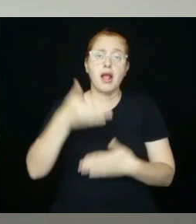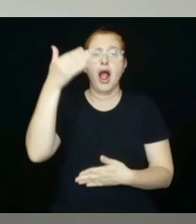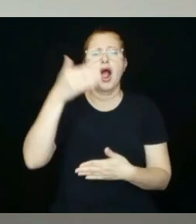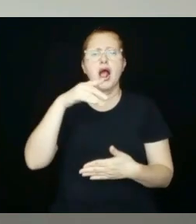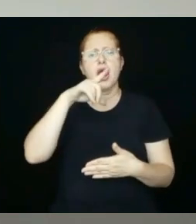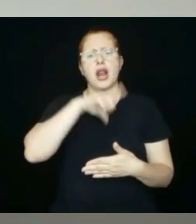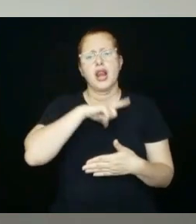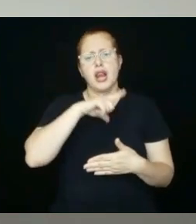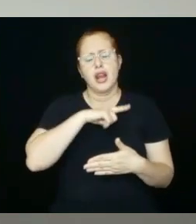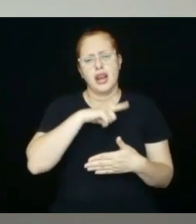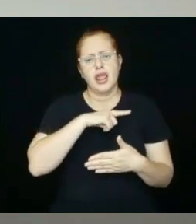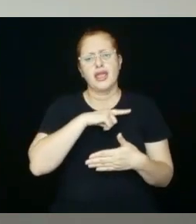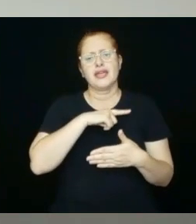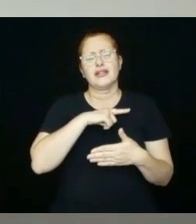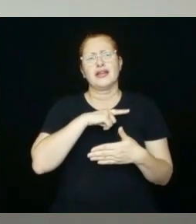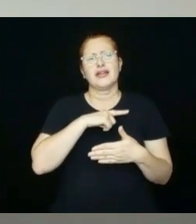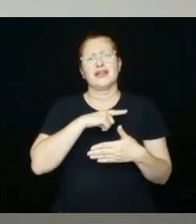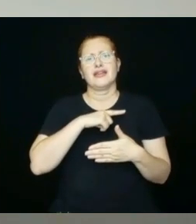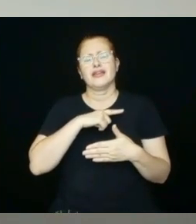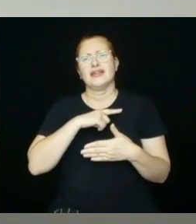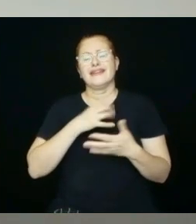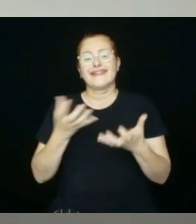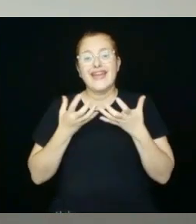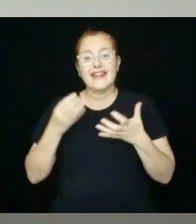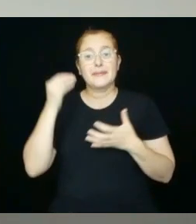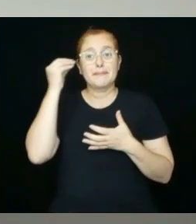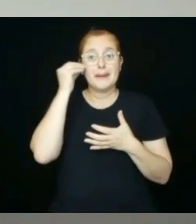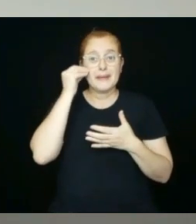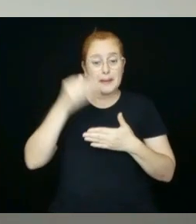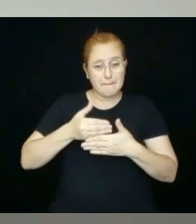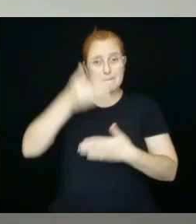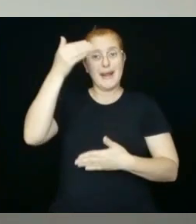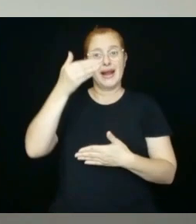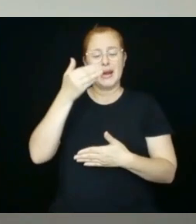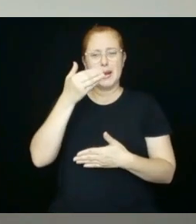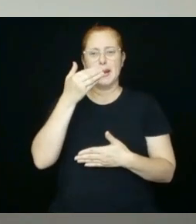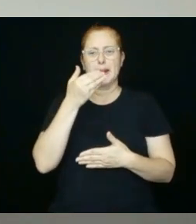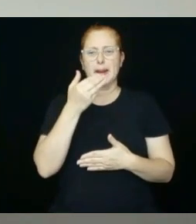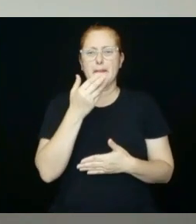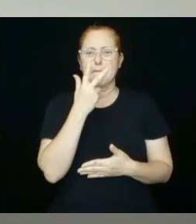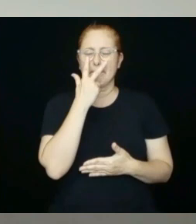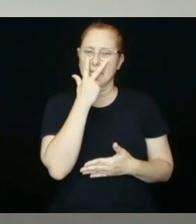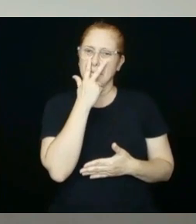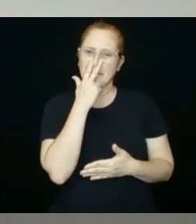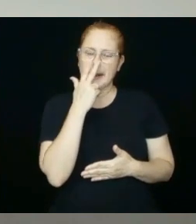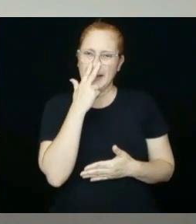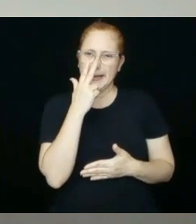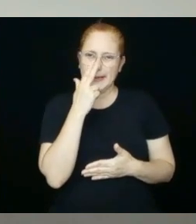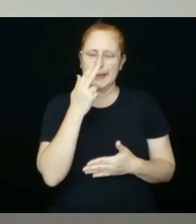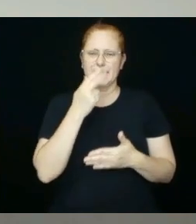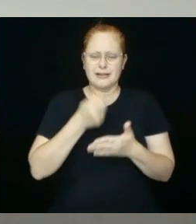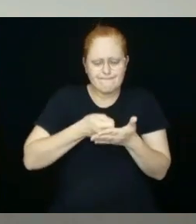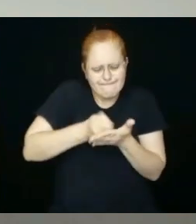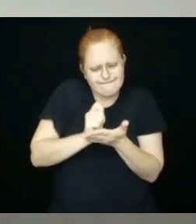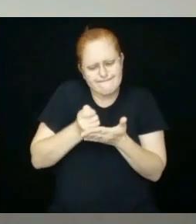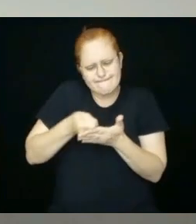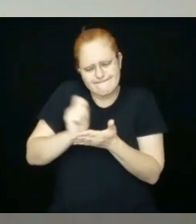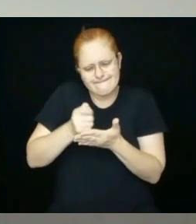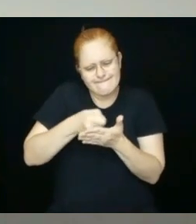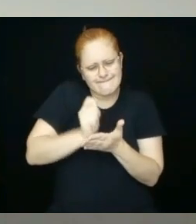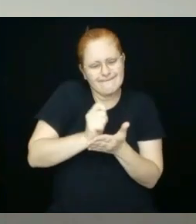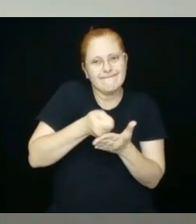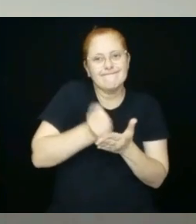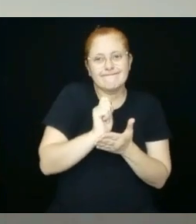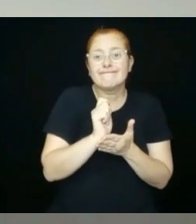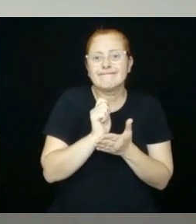também, no início, expressou seu desejo de experimentar a parede como se fosse também uma chapa de gravura, assim, né? Cavar nessa parede, já que era uma